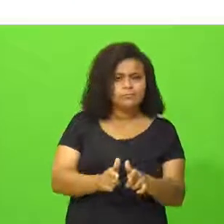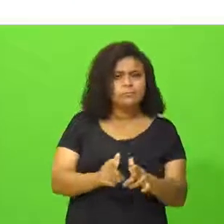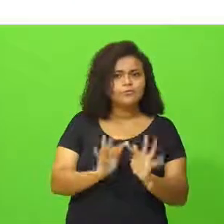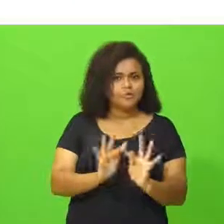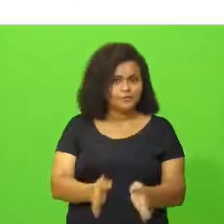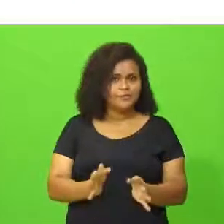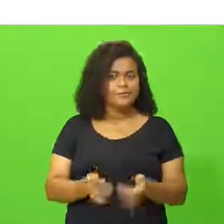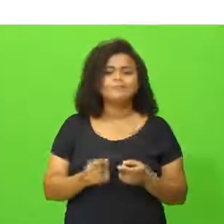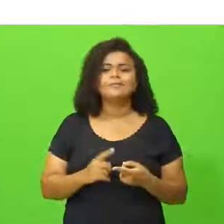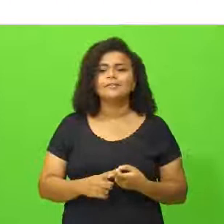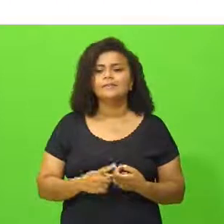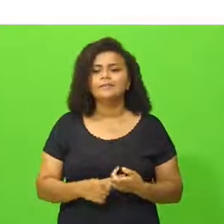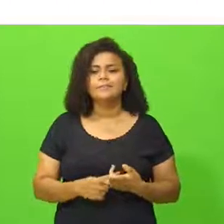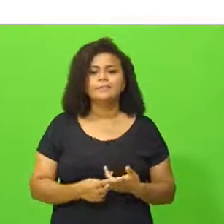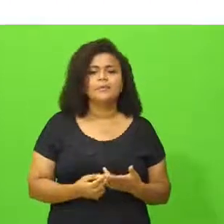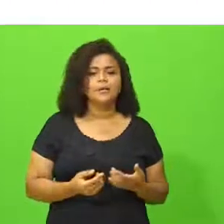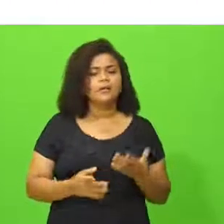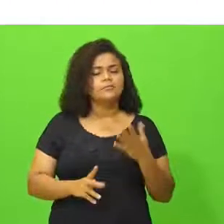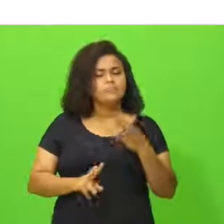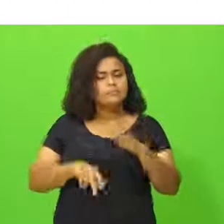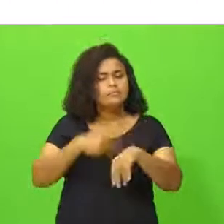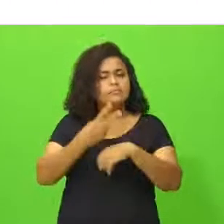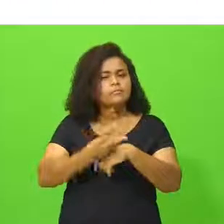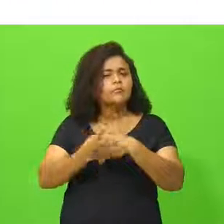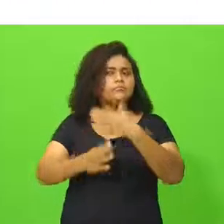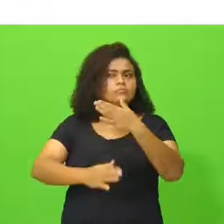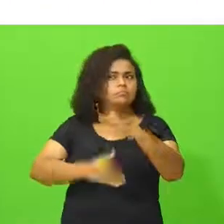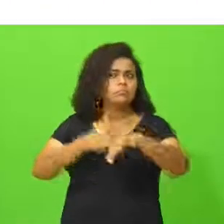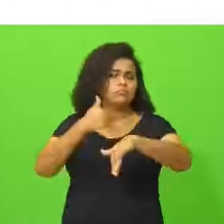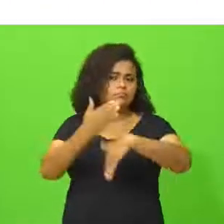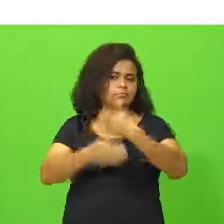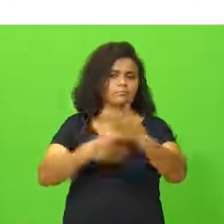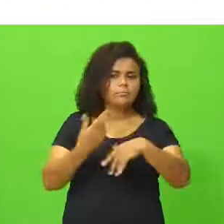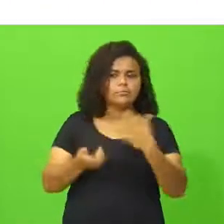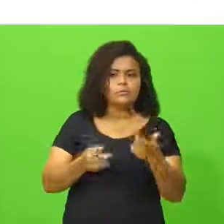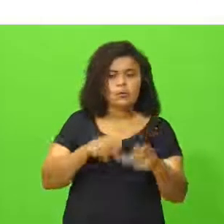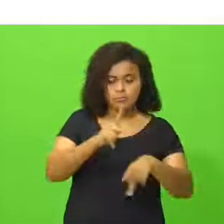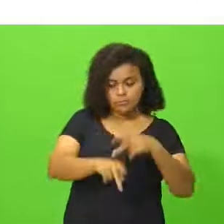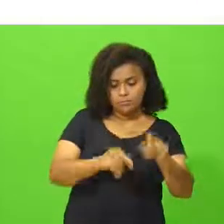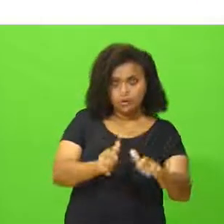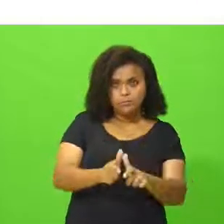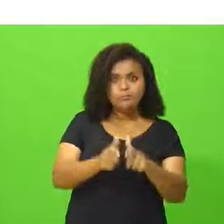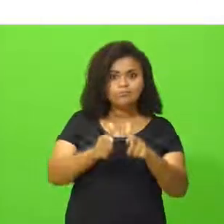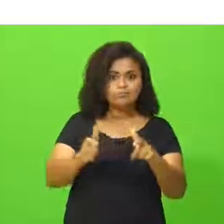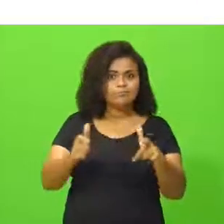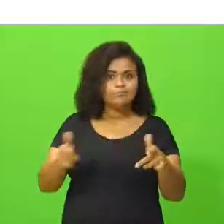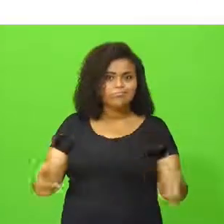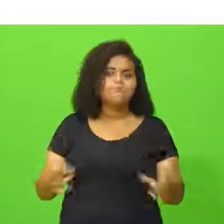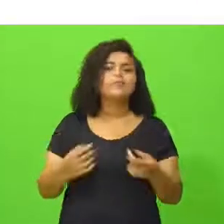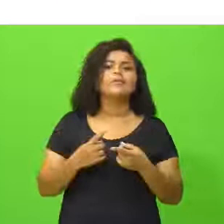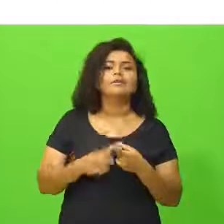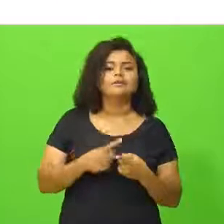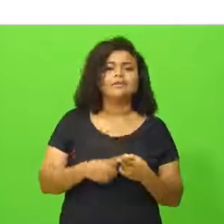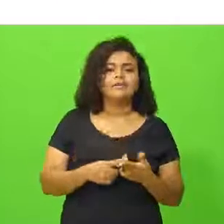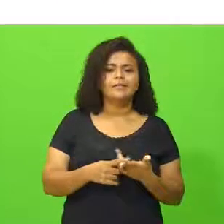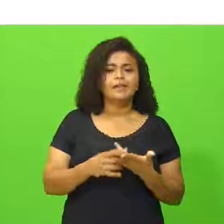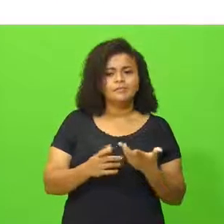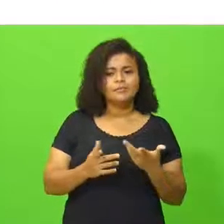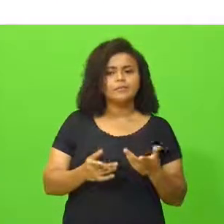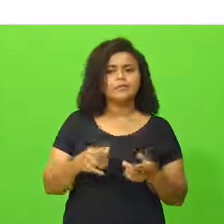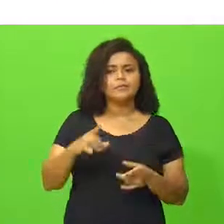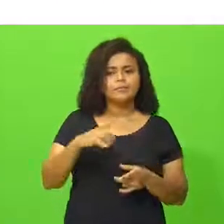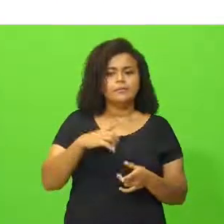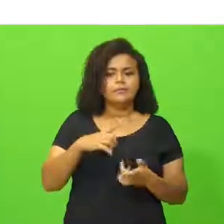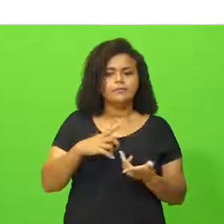menores. Com o passar do tempo, a população vai aumentando, consequentemente vão se